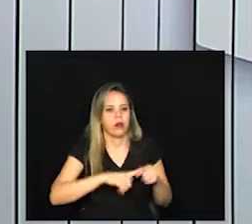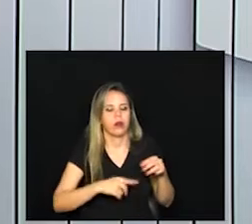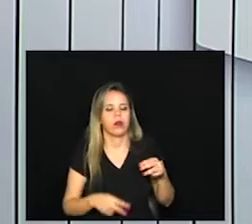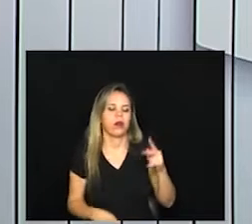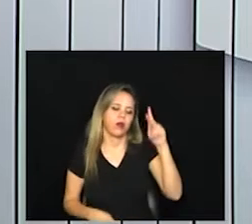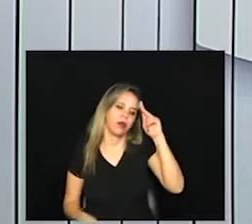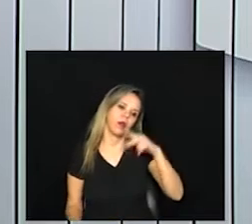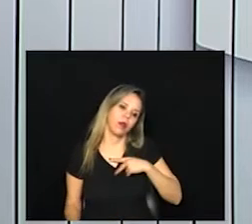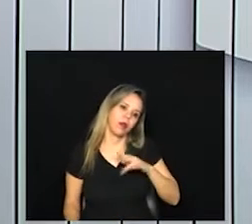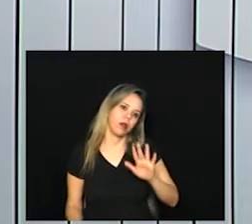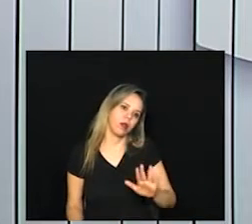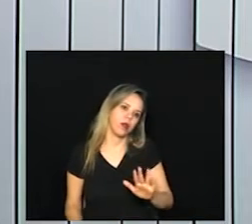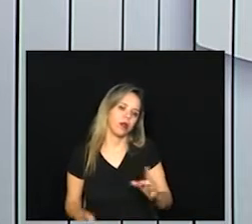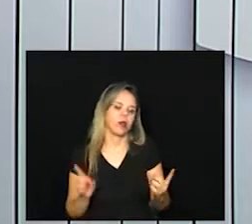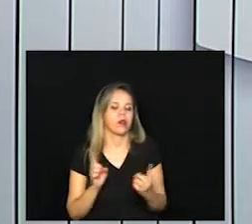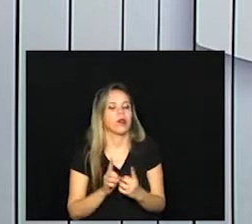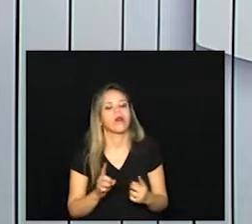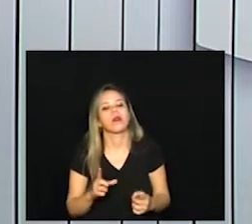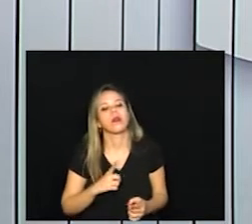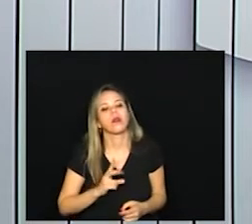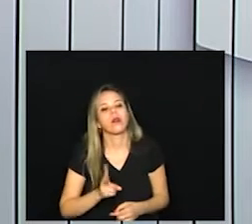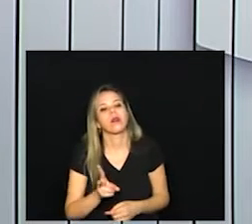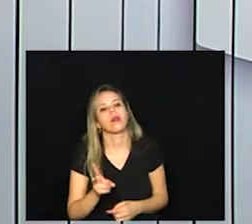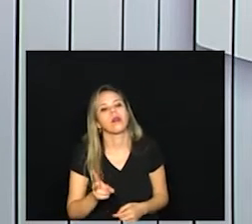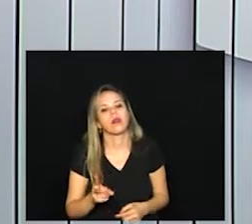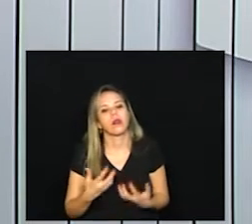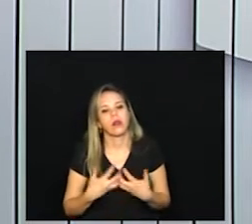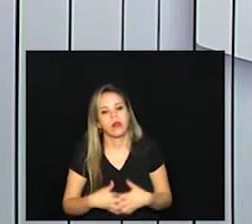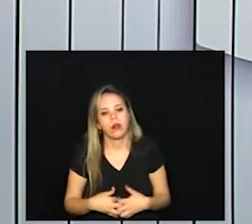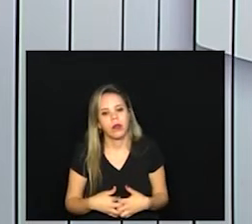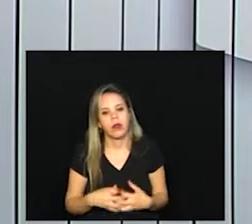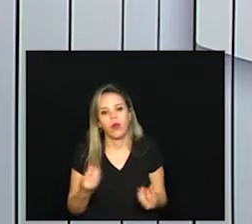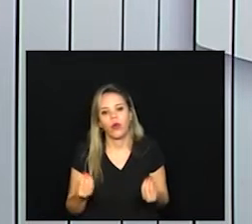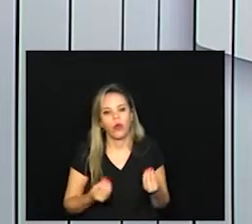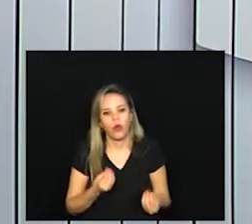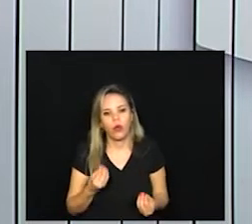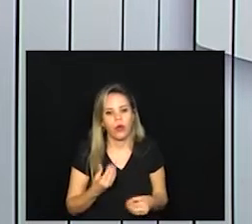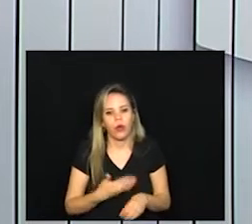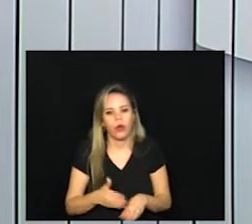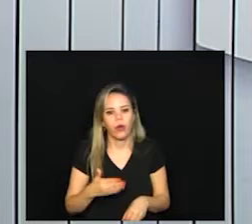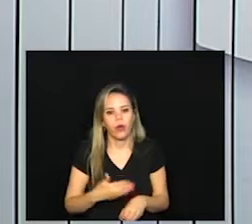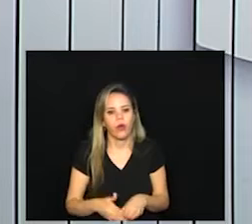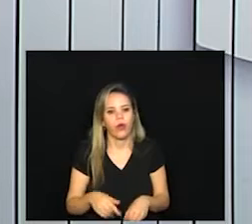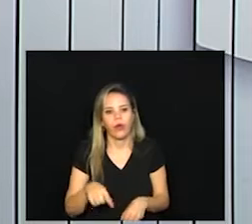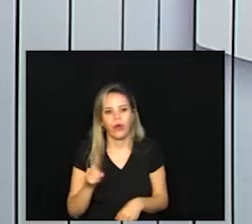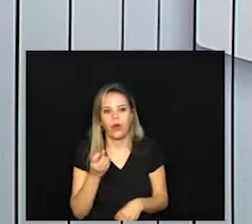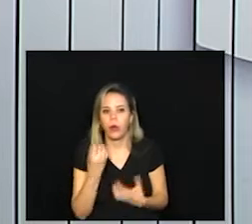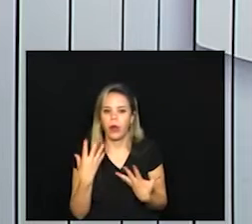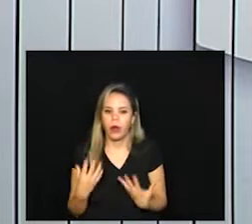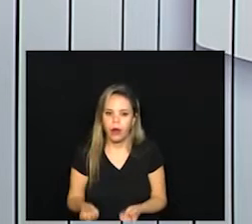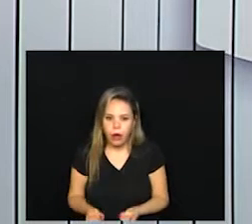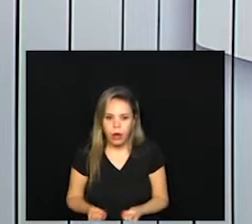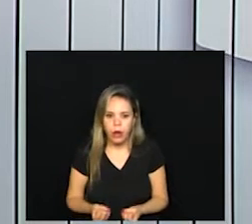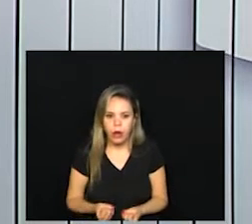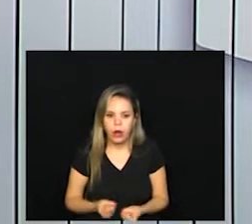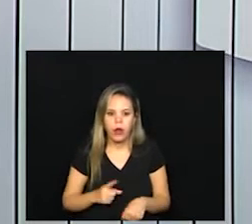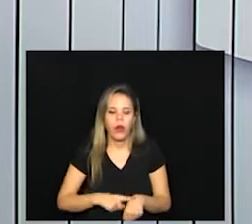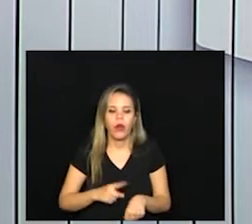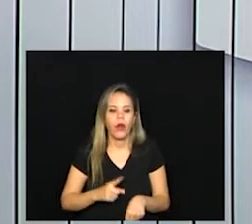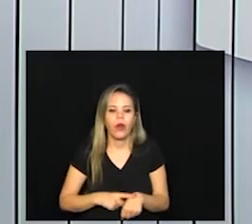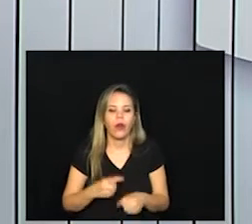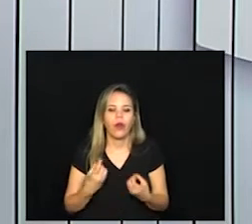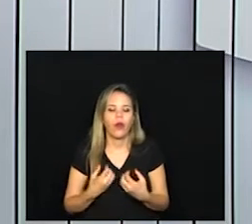pertences. Este serviço, ele continua funcionando? Na prática, foi bem aceito? Horário